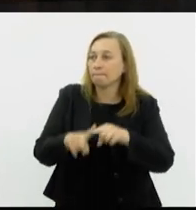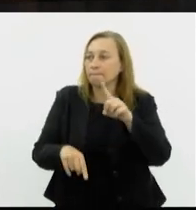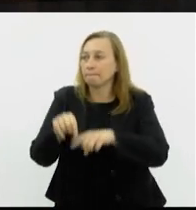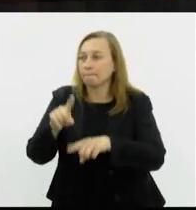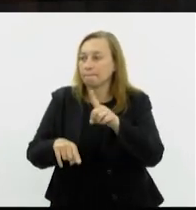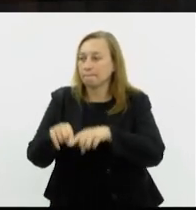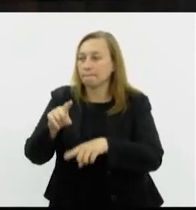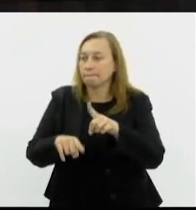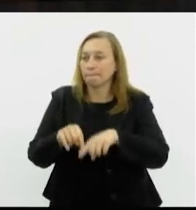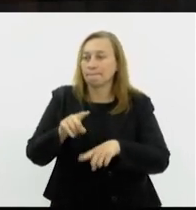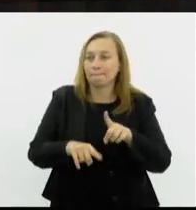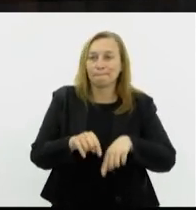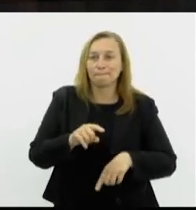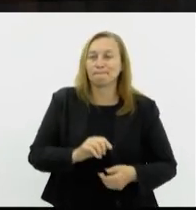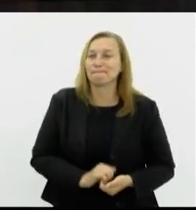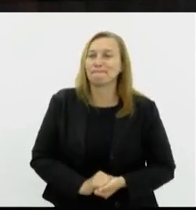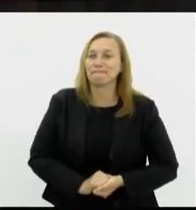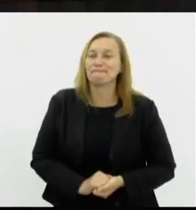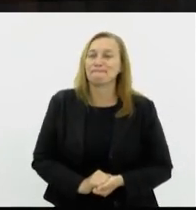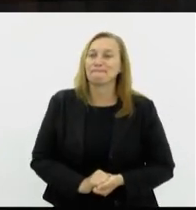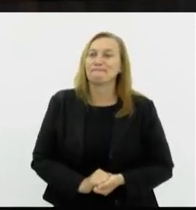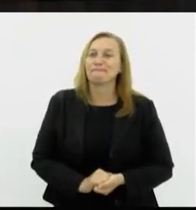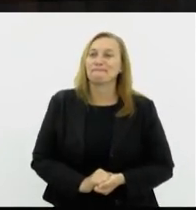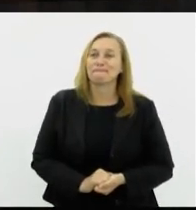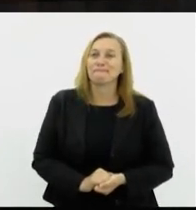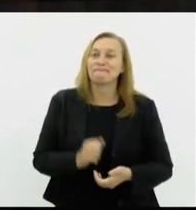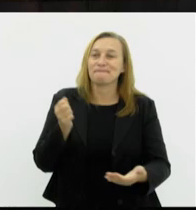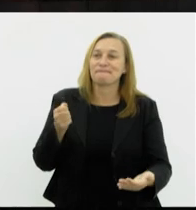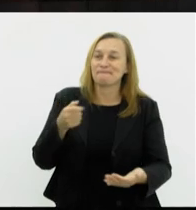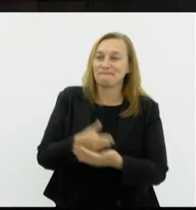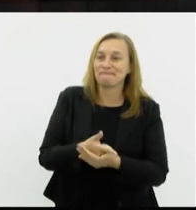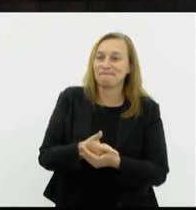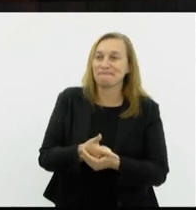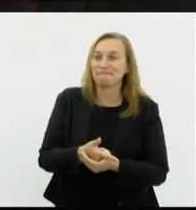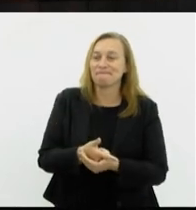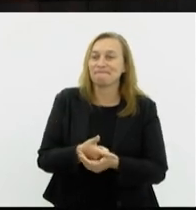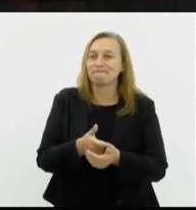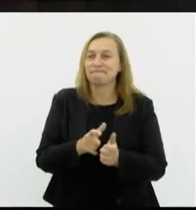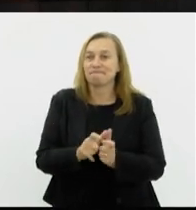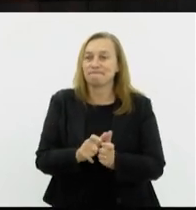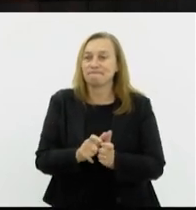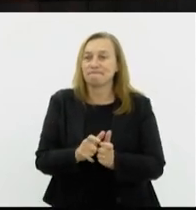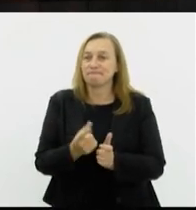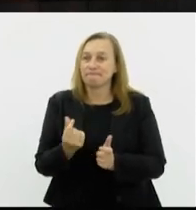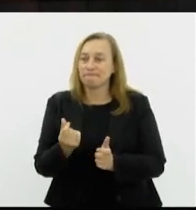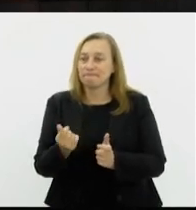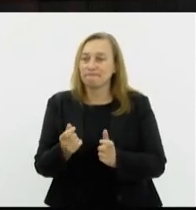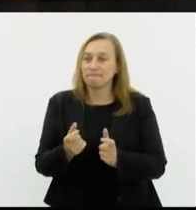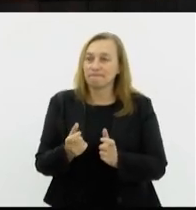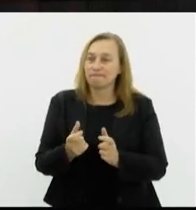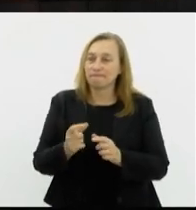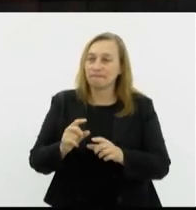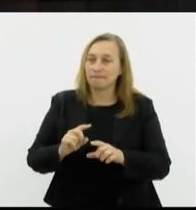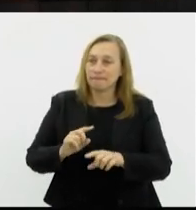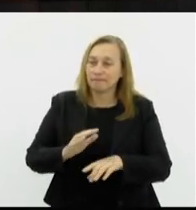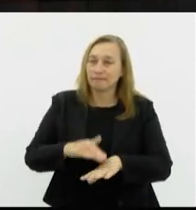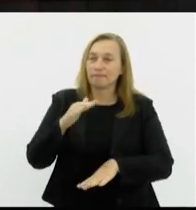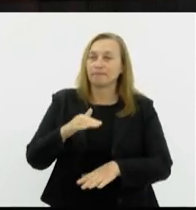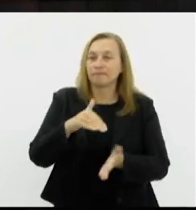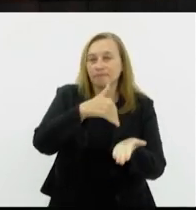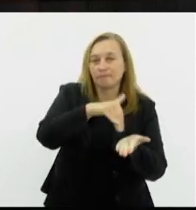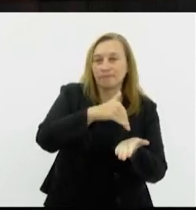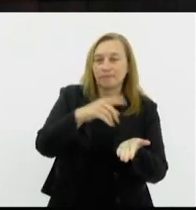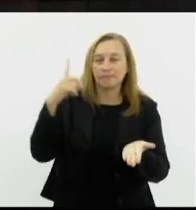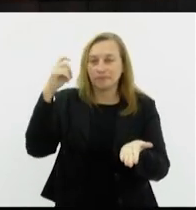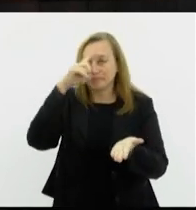normalmente, quando levados a uma compra grande de licitação, as secretarias elas têm